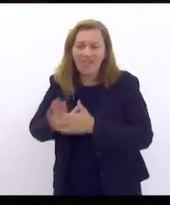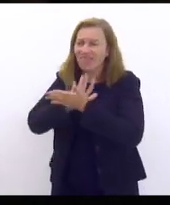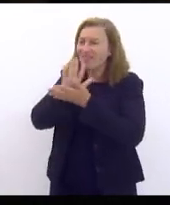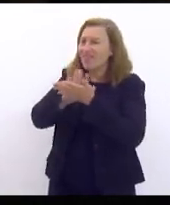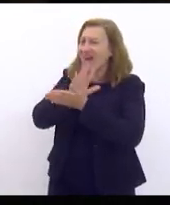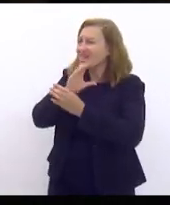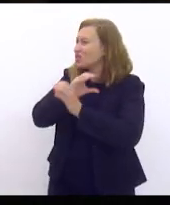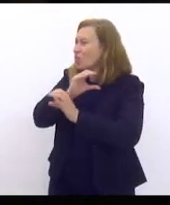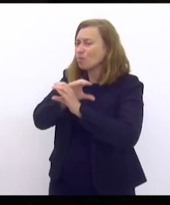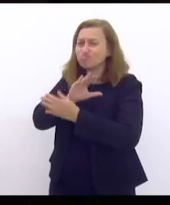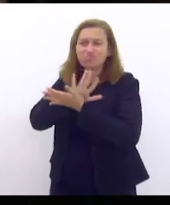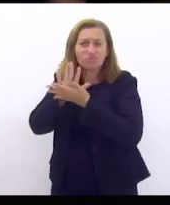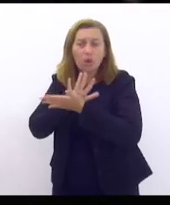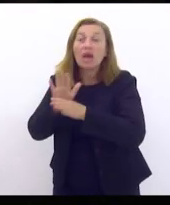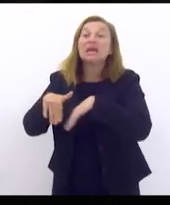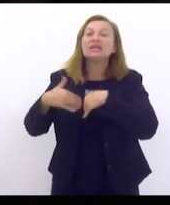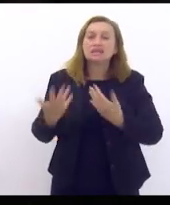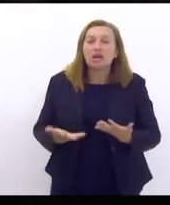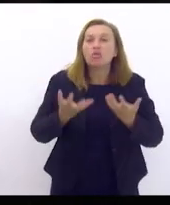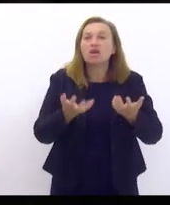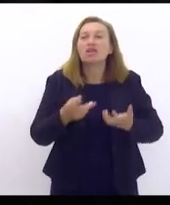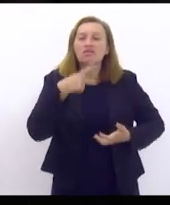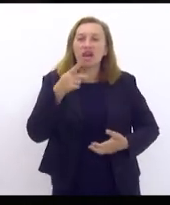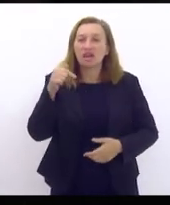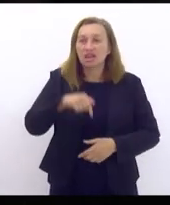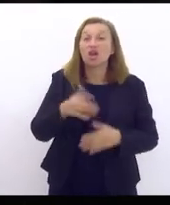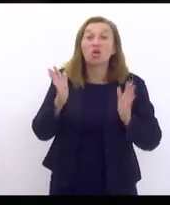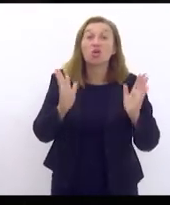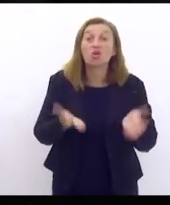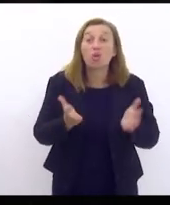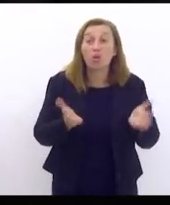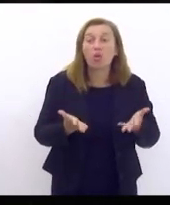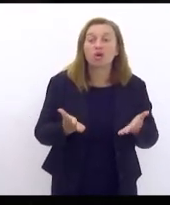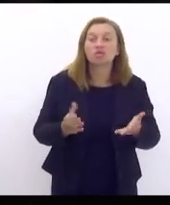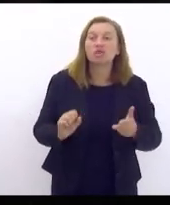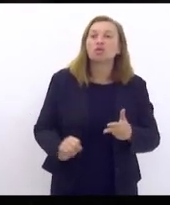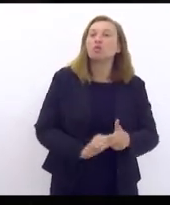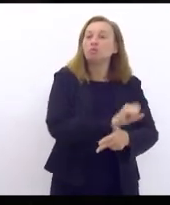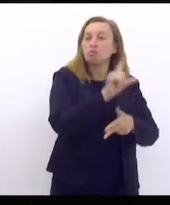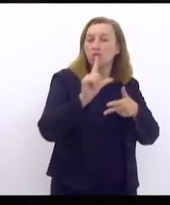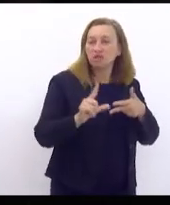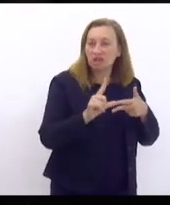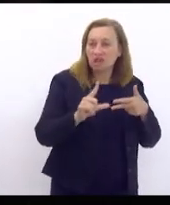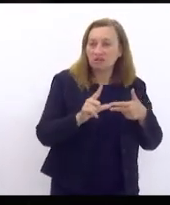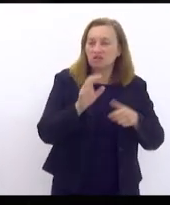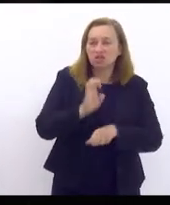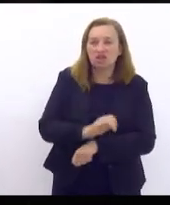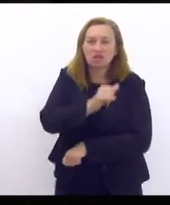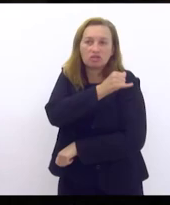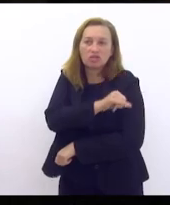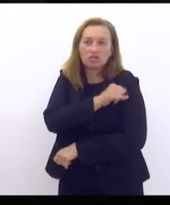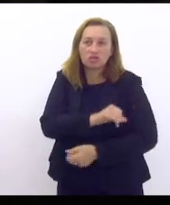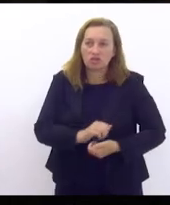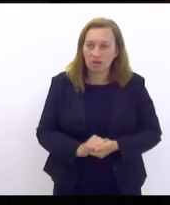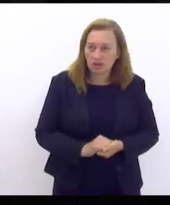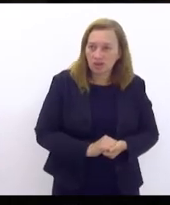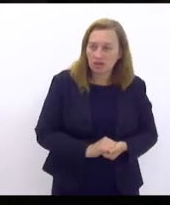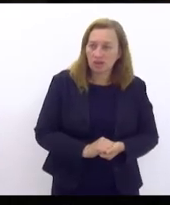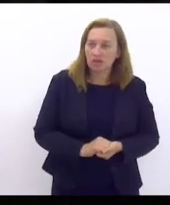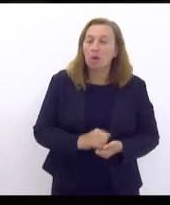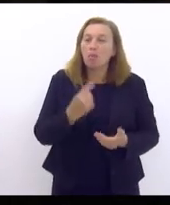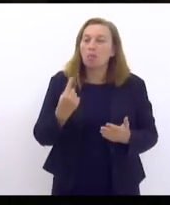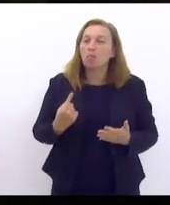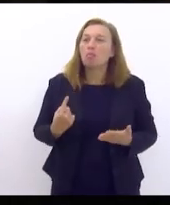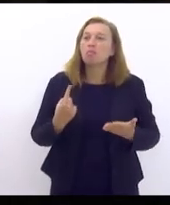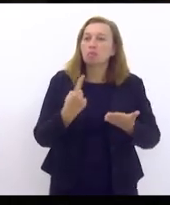de São Cristóvão. Então, eu quero dizer aqui que hoje o Poder Legislativo do Estado do Rio de Janeiro se